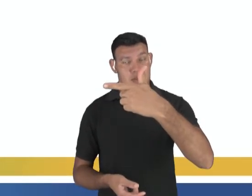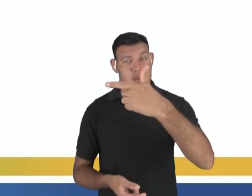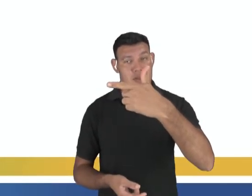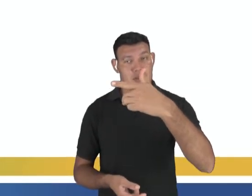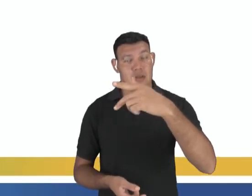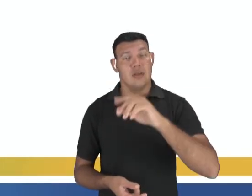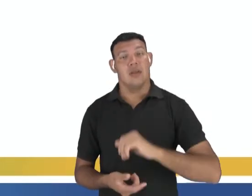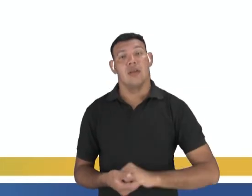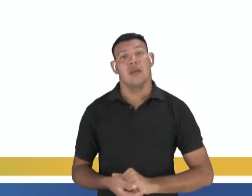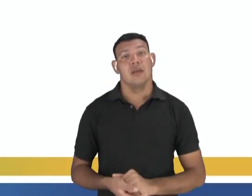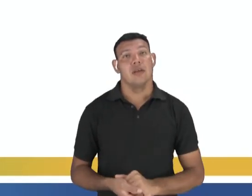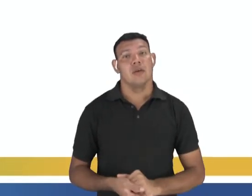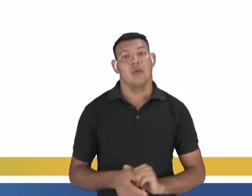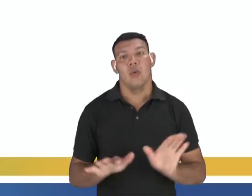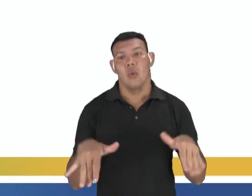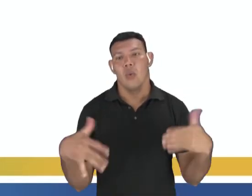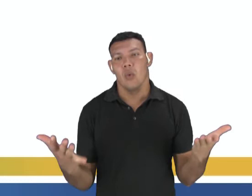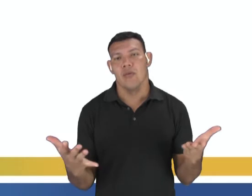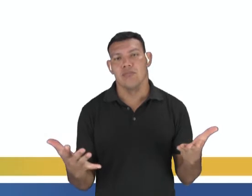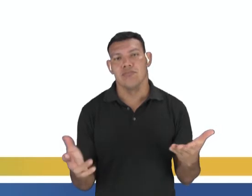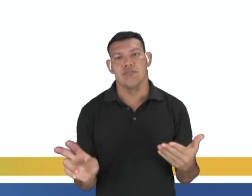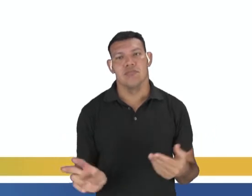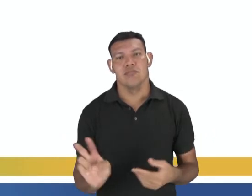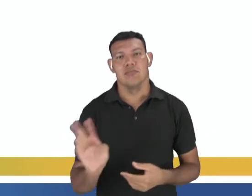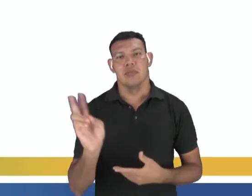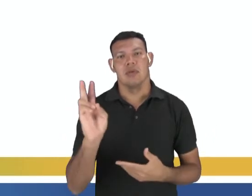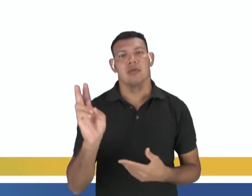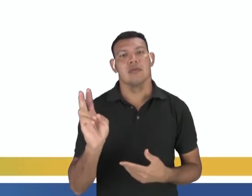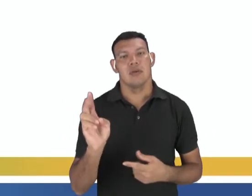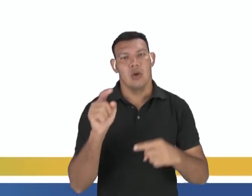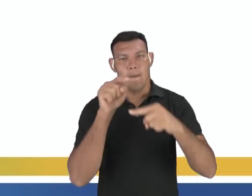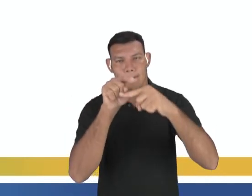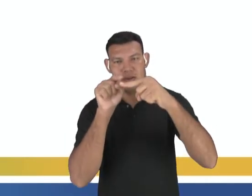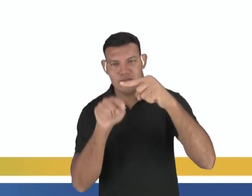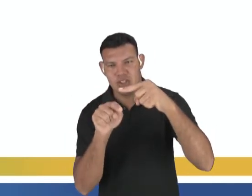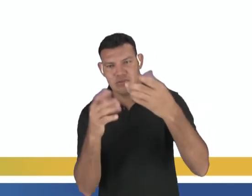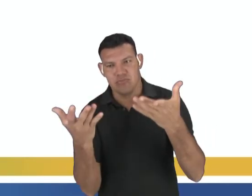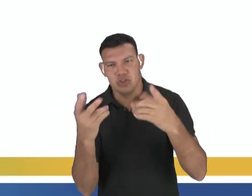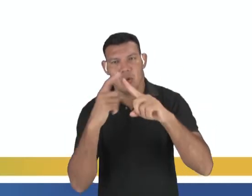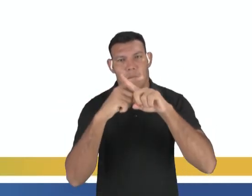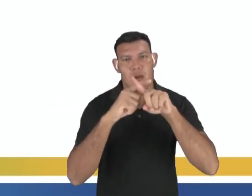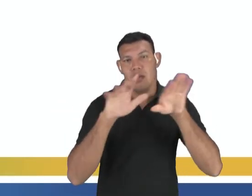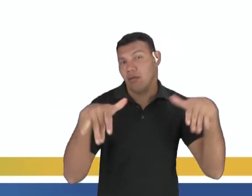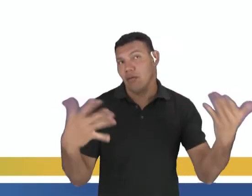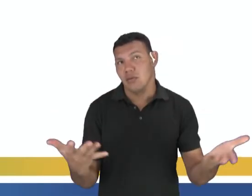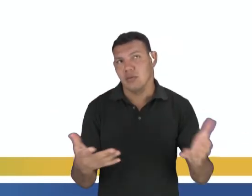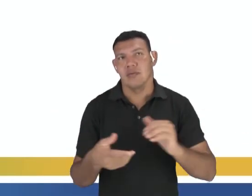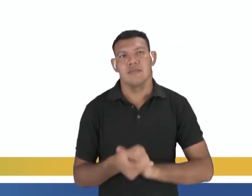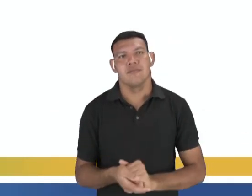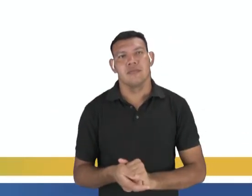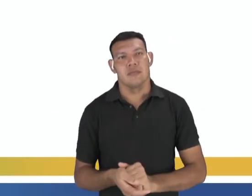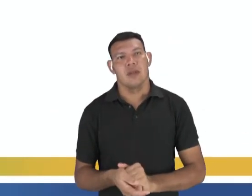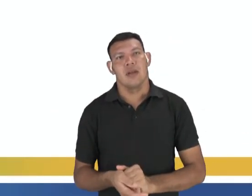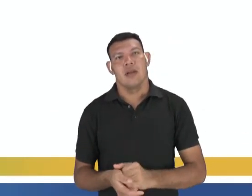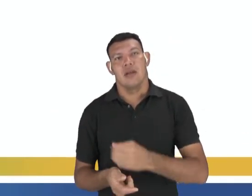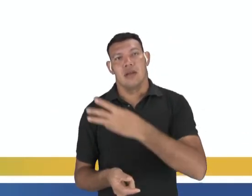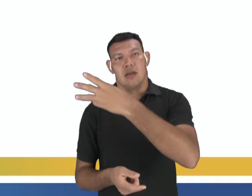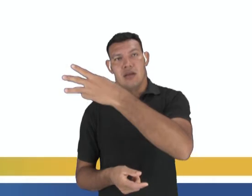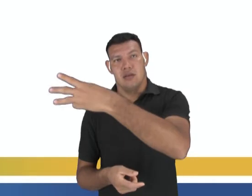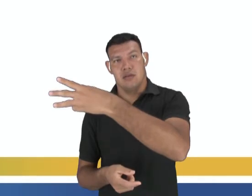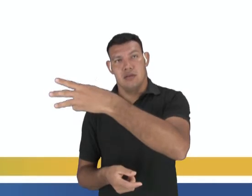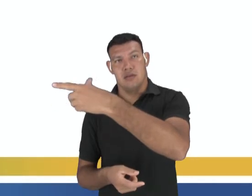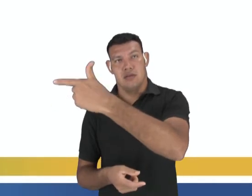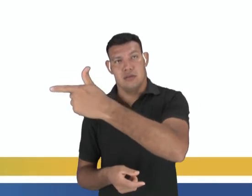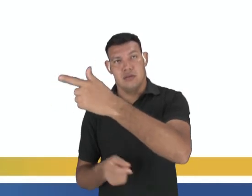que valor para centímetro E aí eu vou multiplicar eu vou dividir bom eu vou multiplicar então 32 x